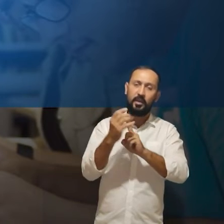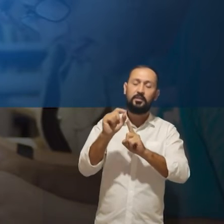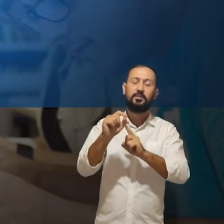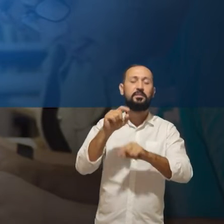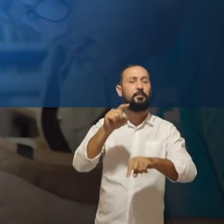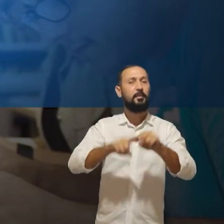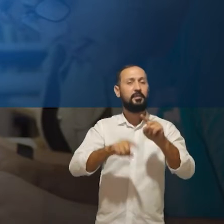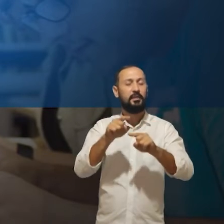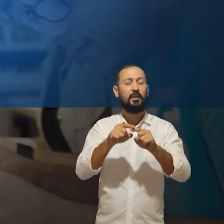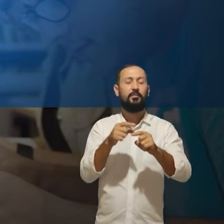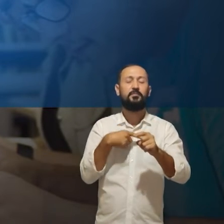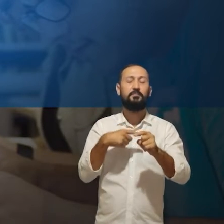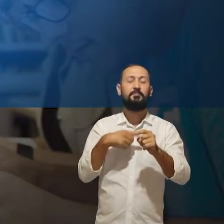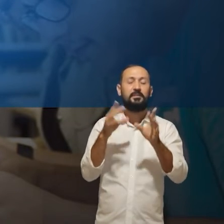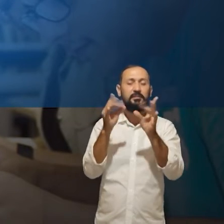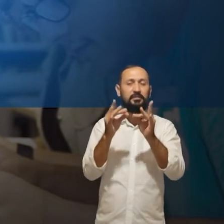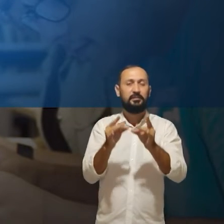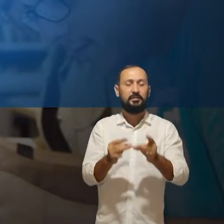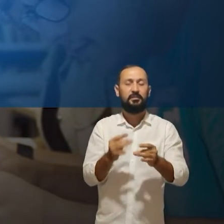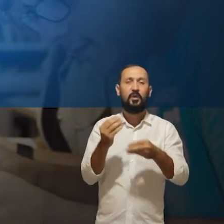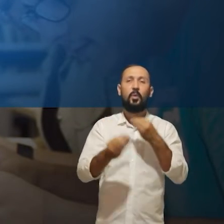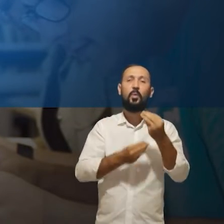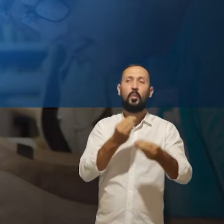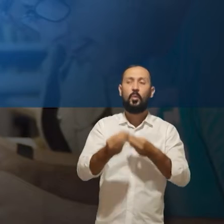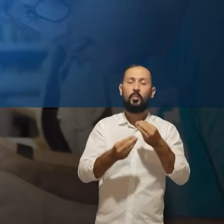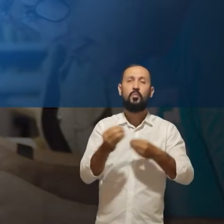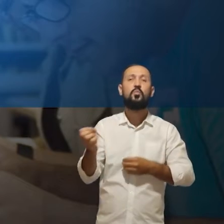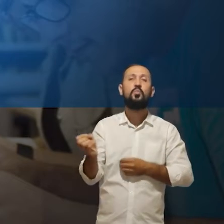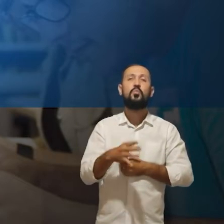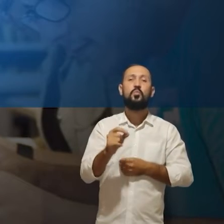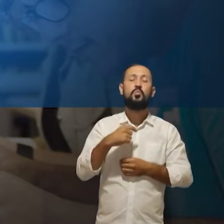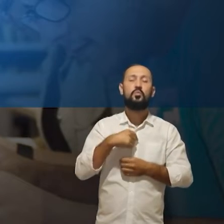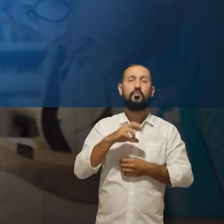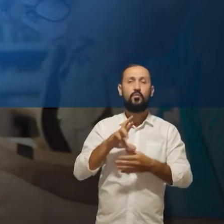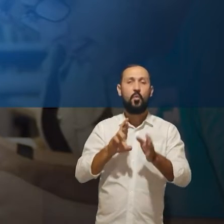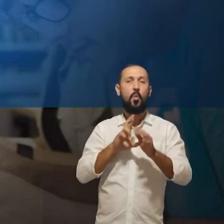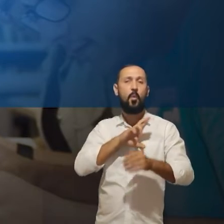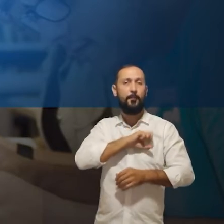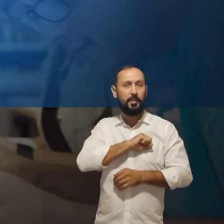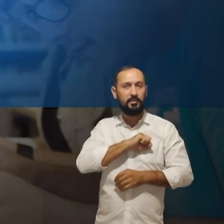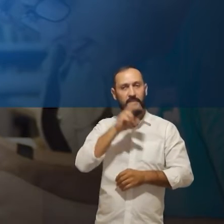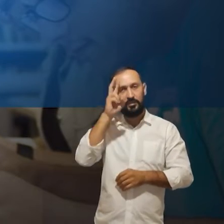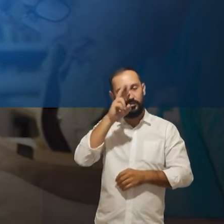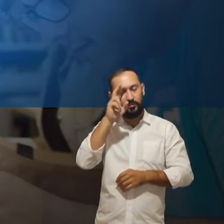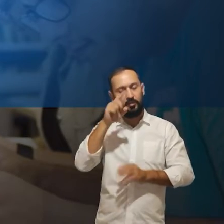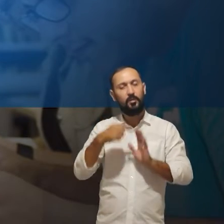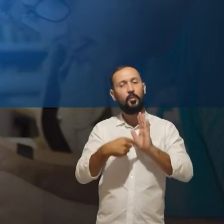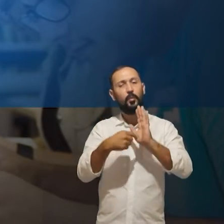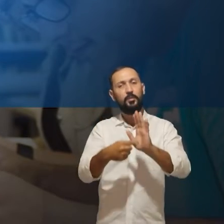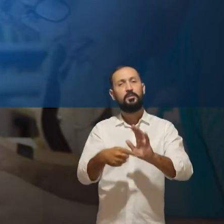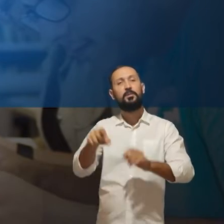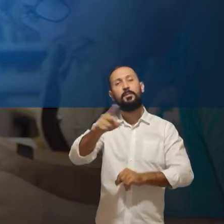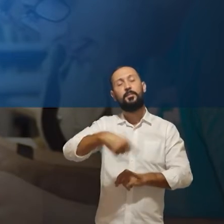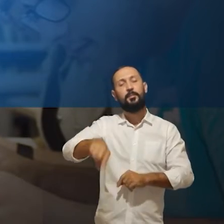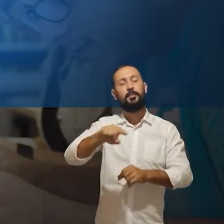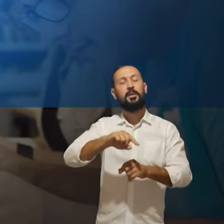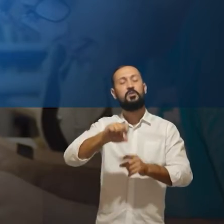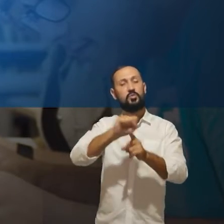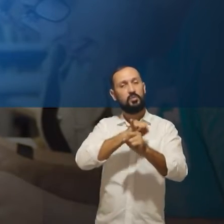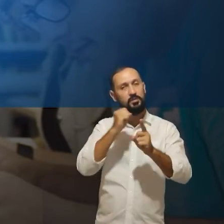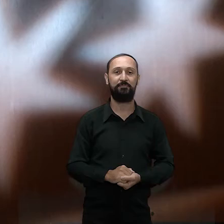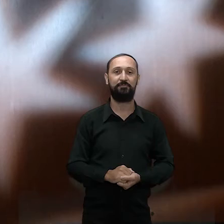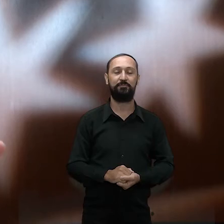Brasil esse produto lapidado como novo romance histórico, que é a bandeira que nós apresentamos para